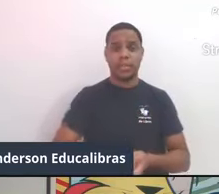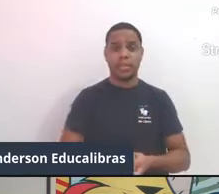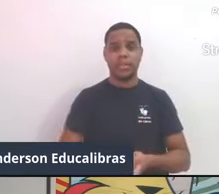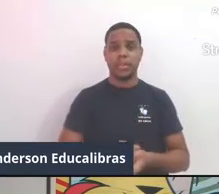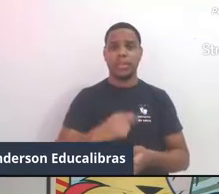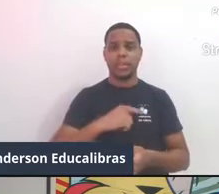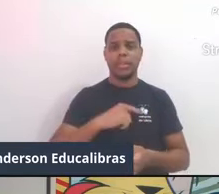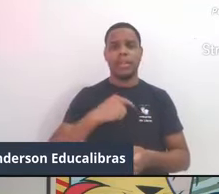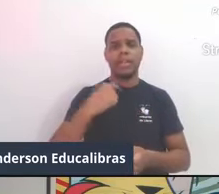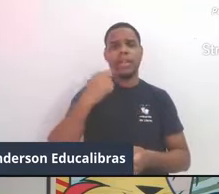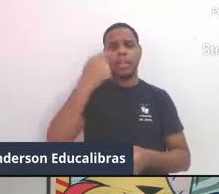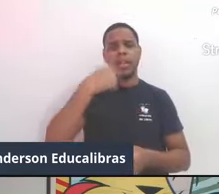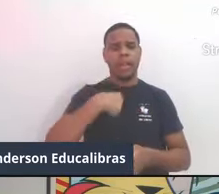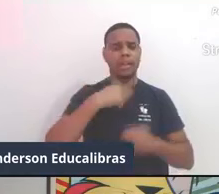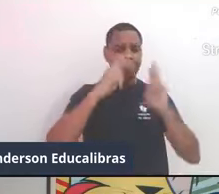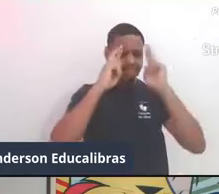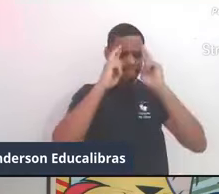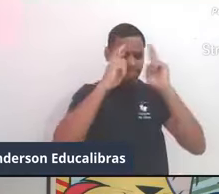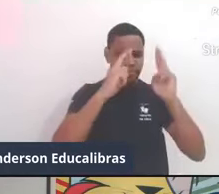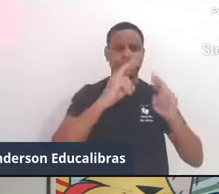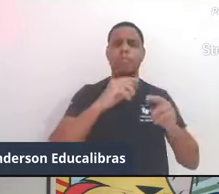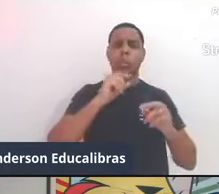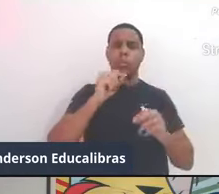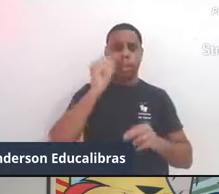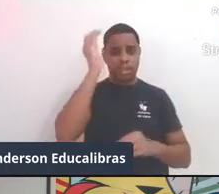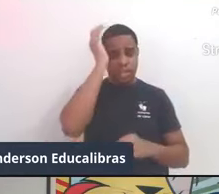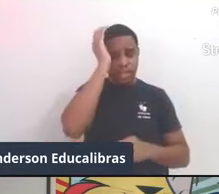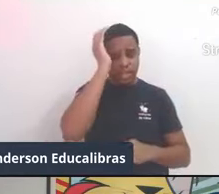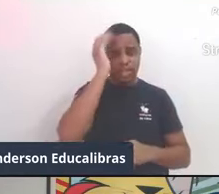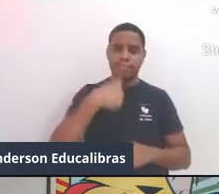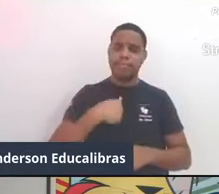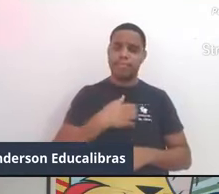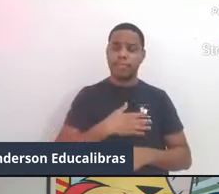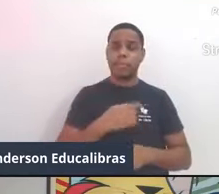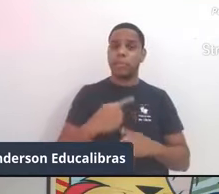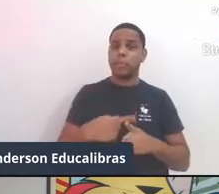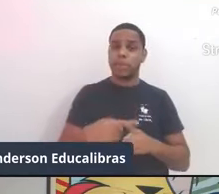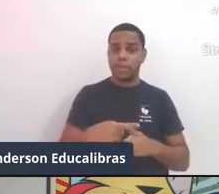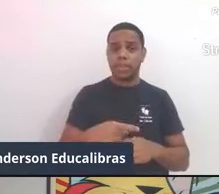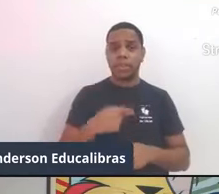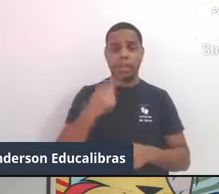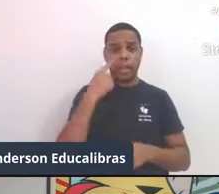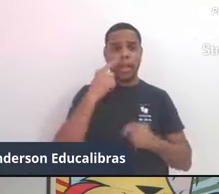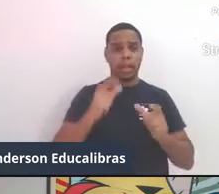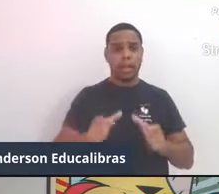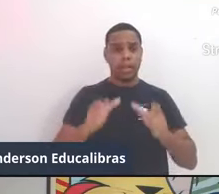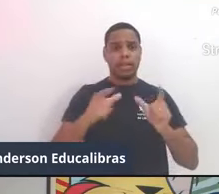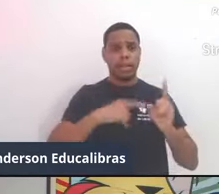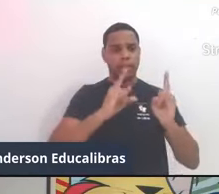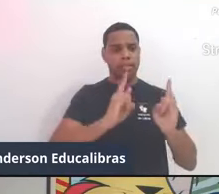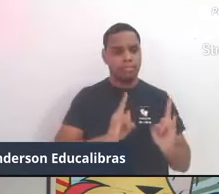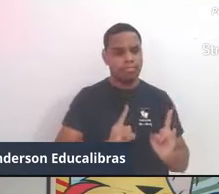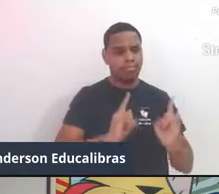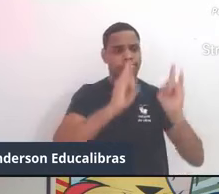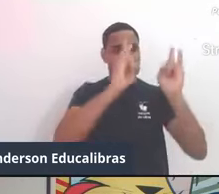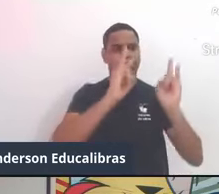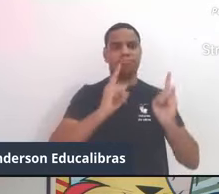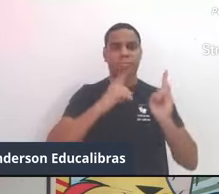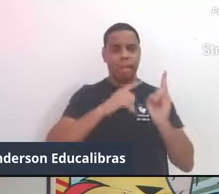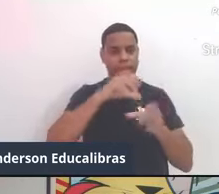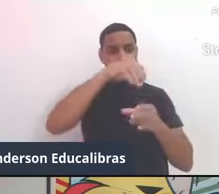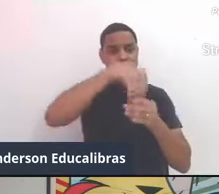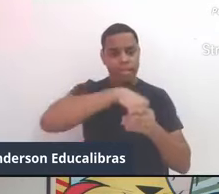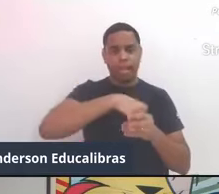um respeito profundo pelo SESC, começando da arquitetura. Eu acho que o SESC trata